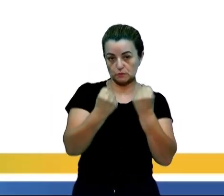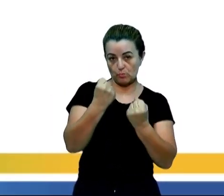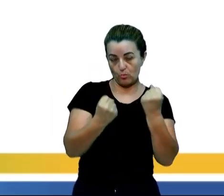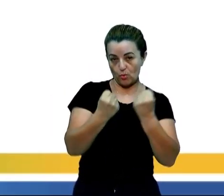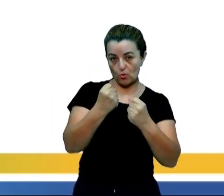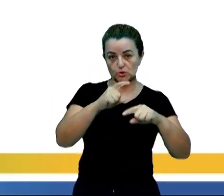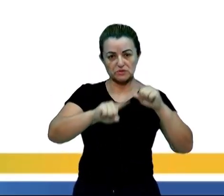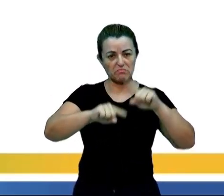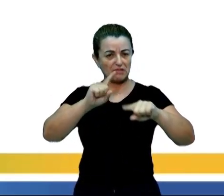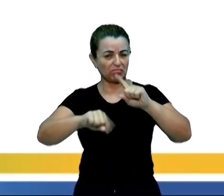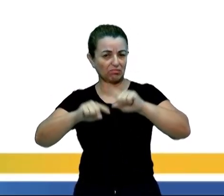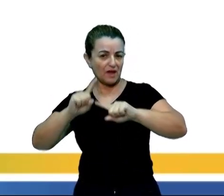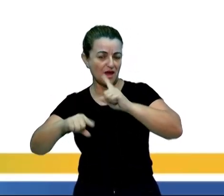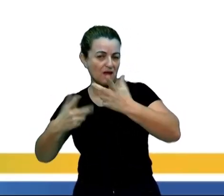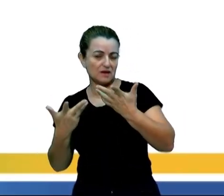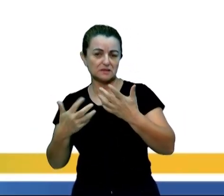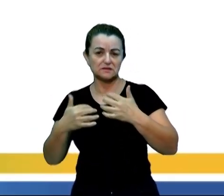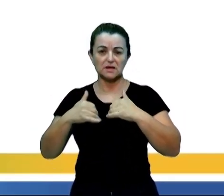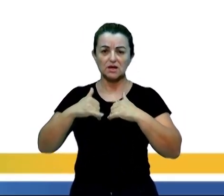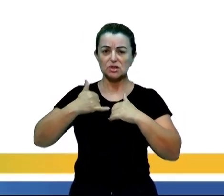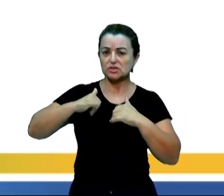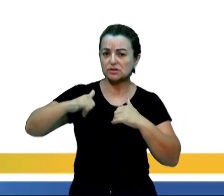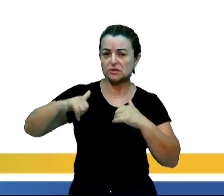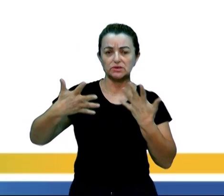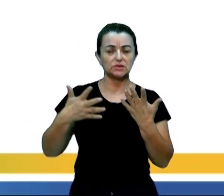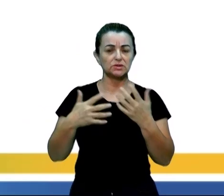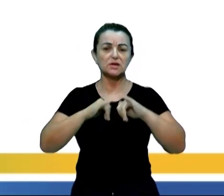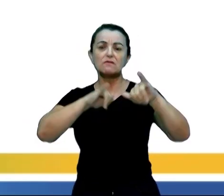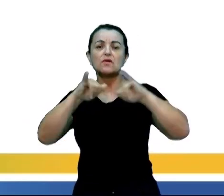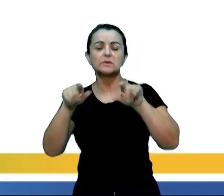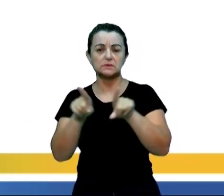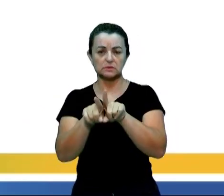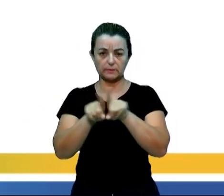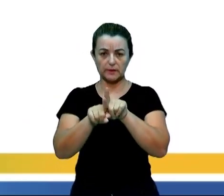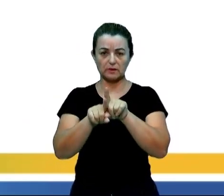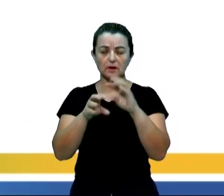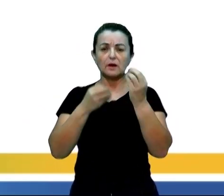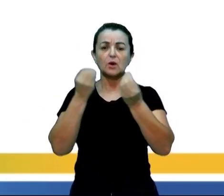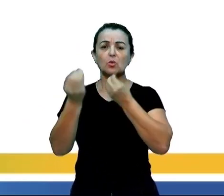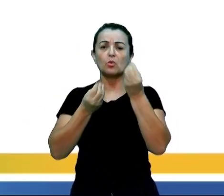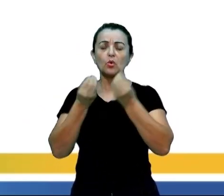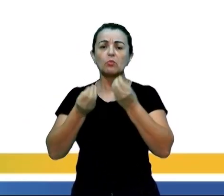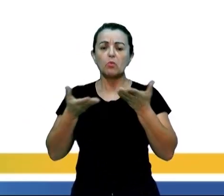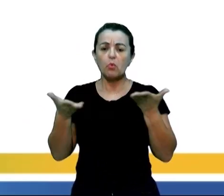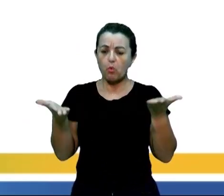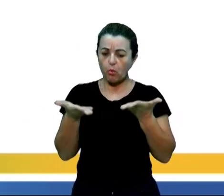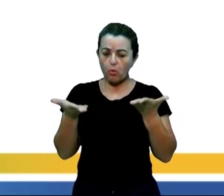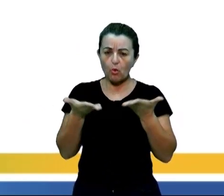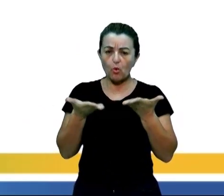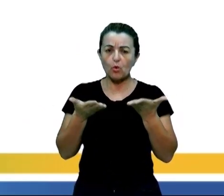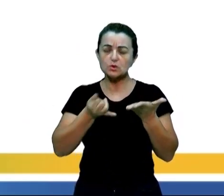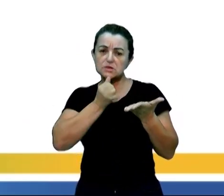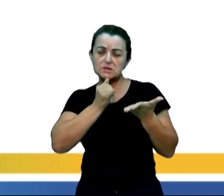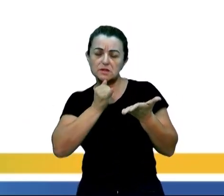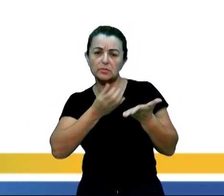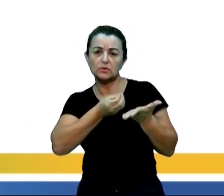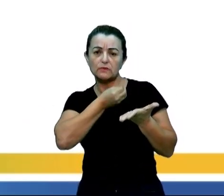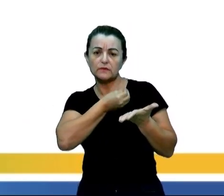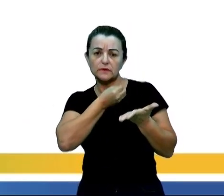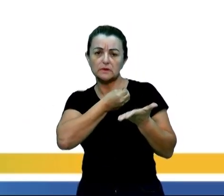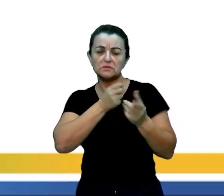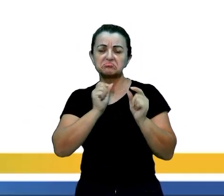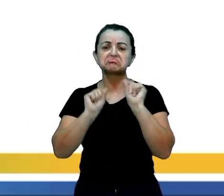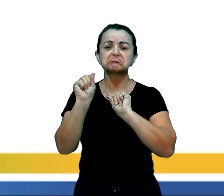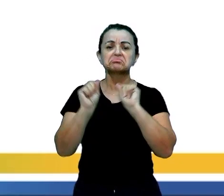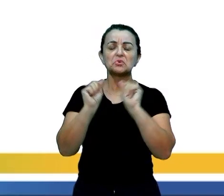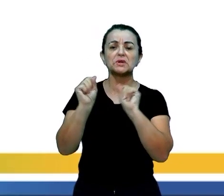matéria, energia e informação. Mas como é que a gente pode trazer isso para o nosso dia a dia, para a nossa vida? O que é essa